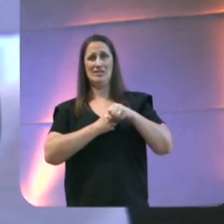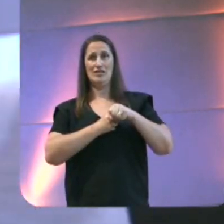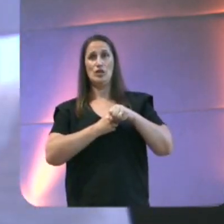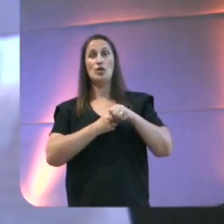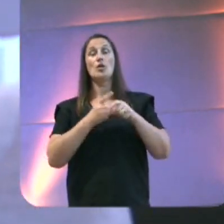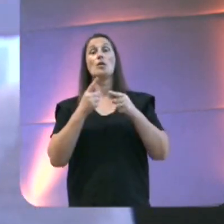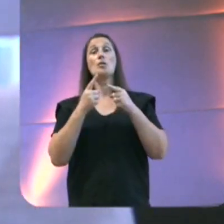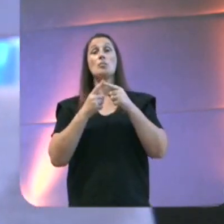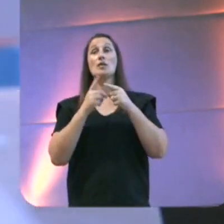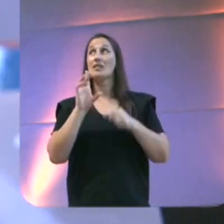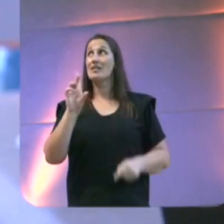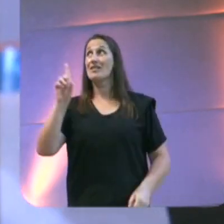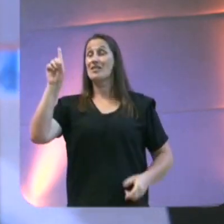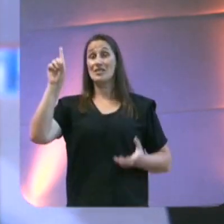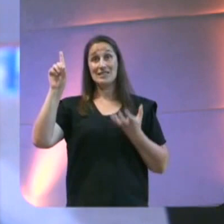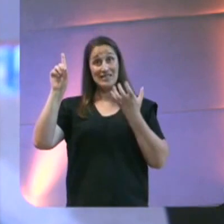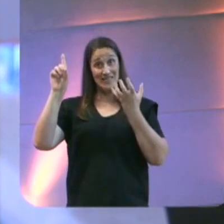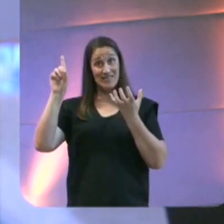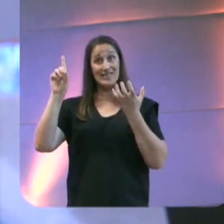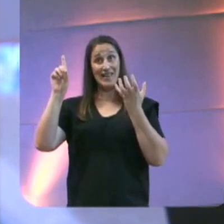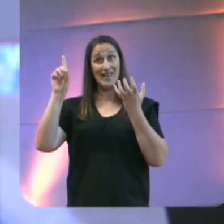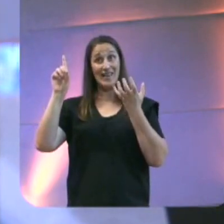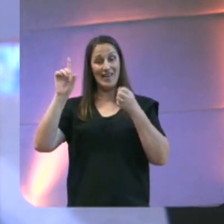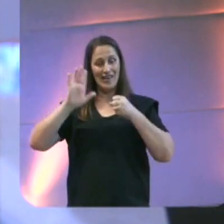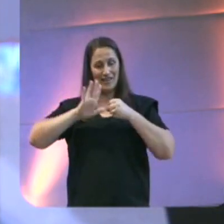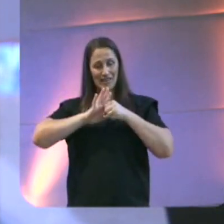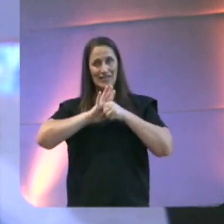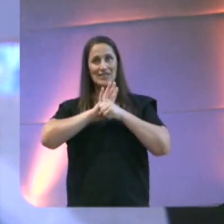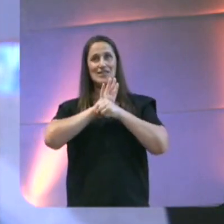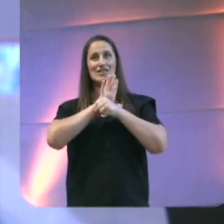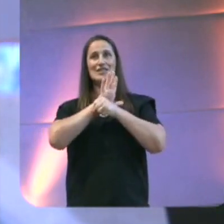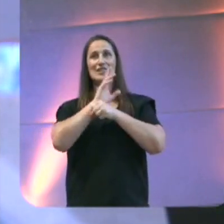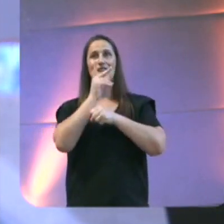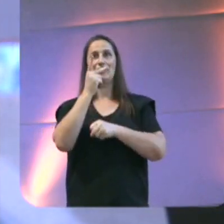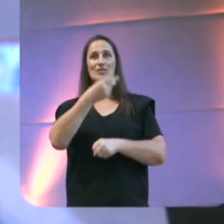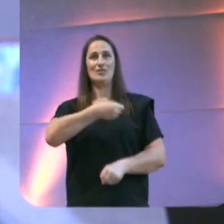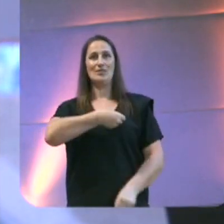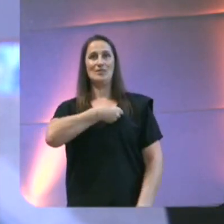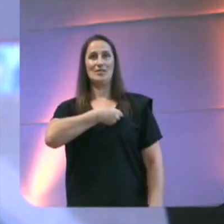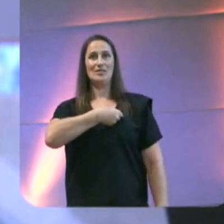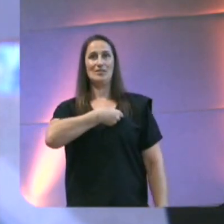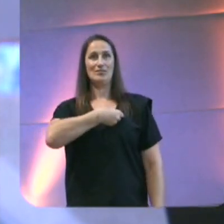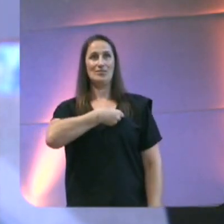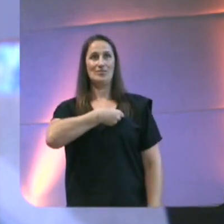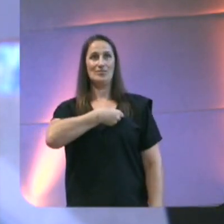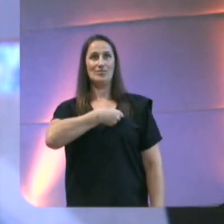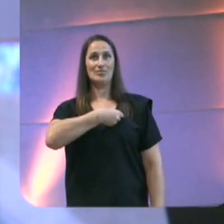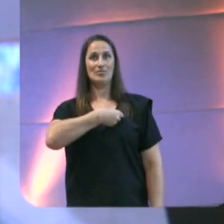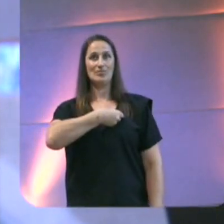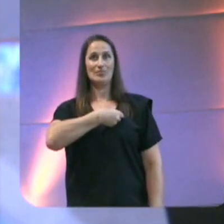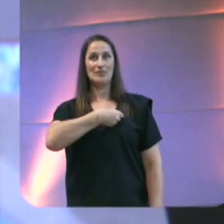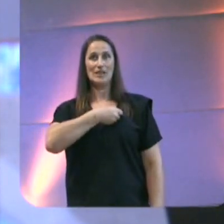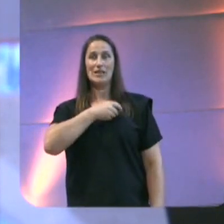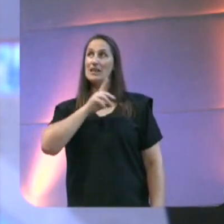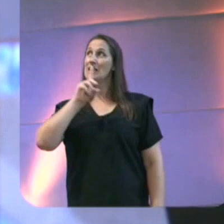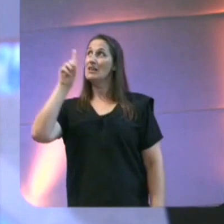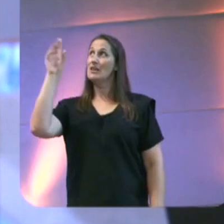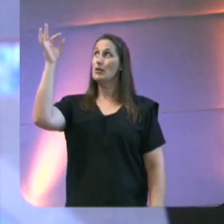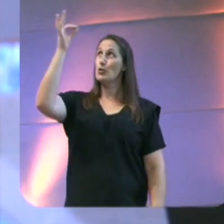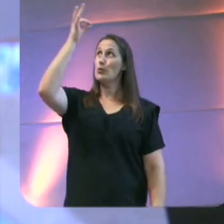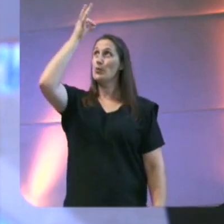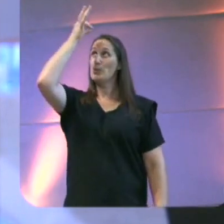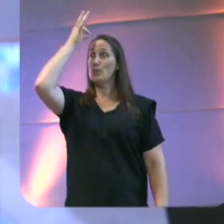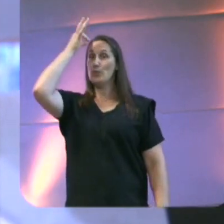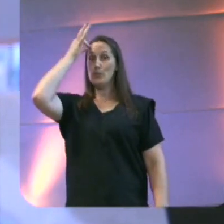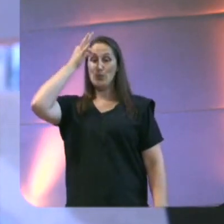O que o Senhor quer? Ele quer encher a sua vida do seu Espírito. Ele está dizendo para você: chega de andar